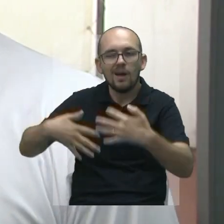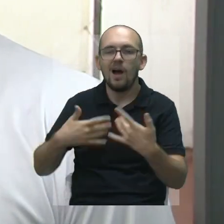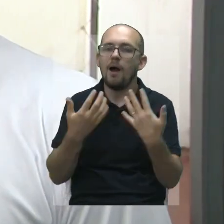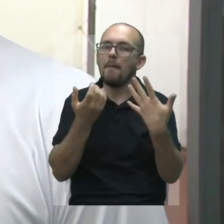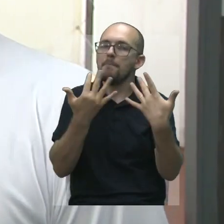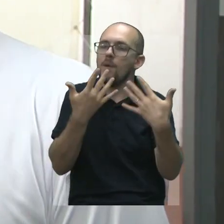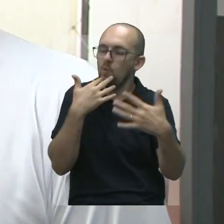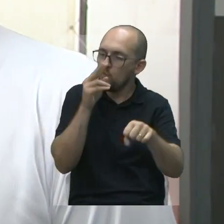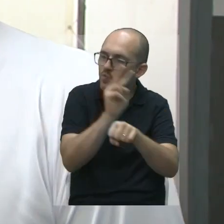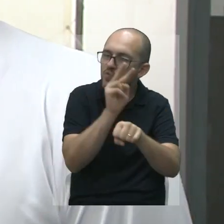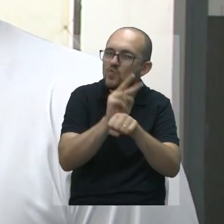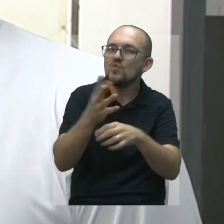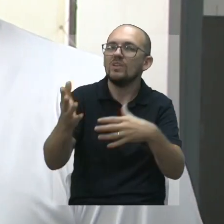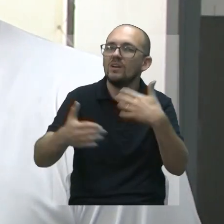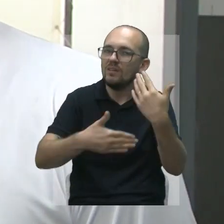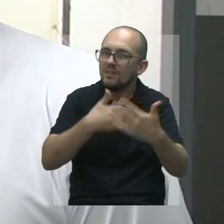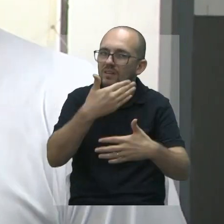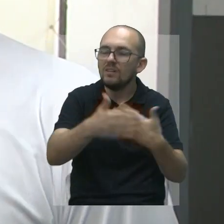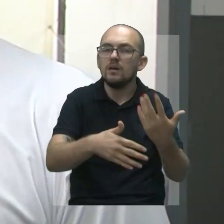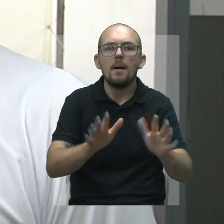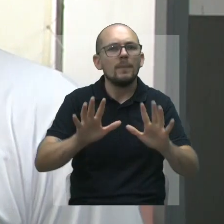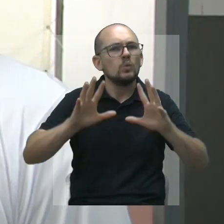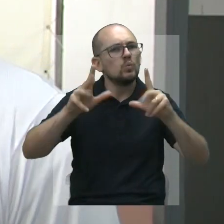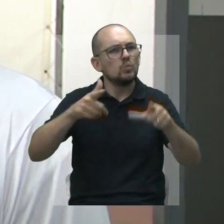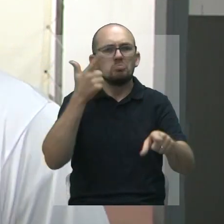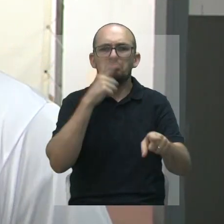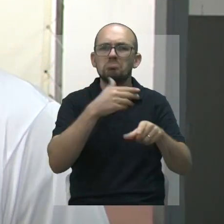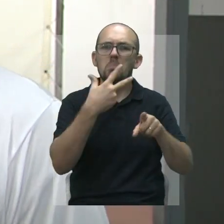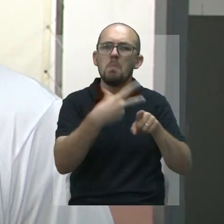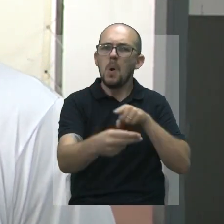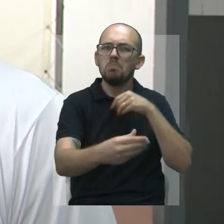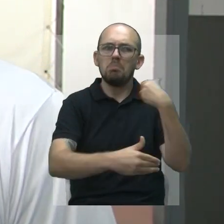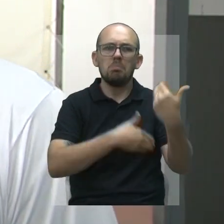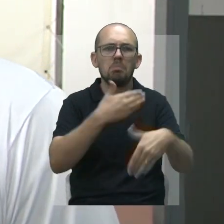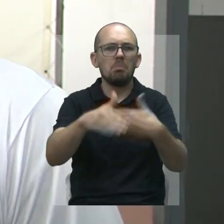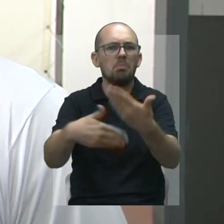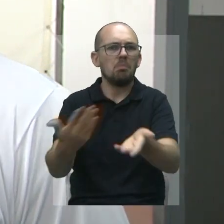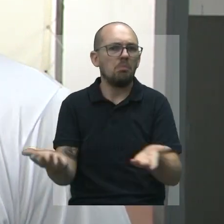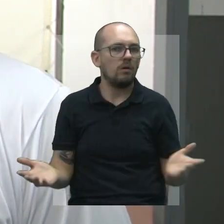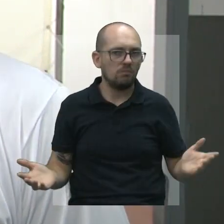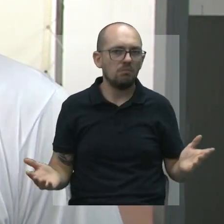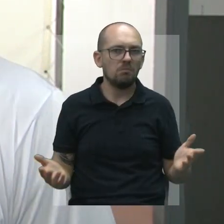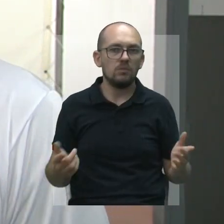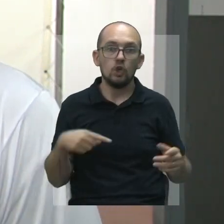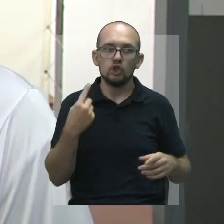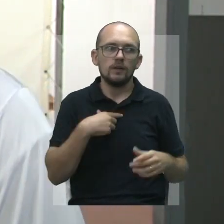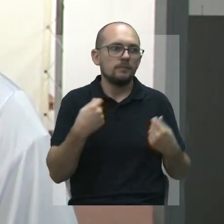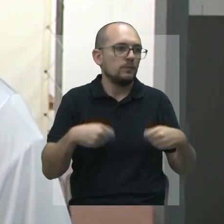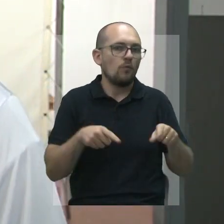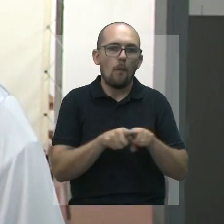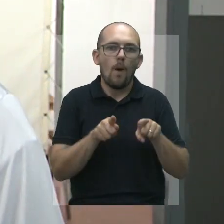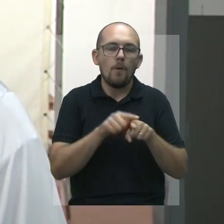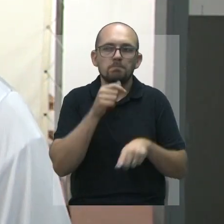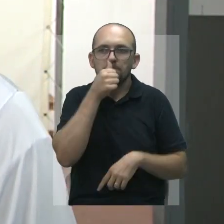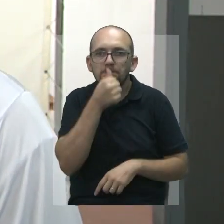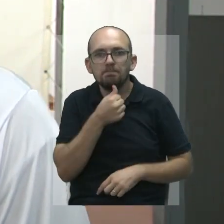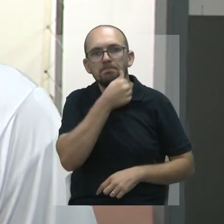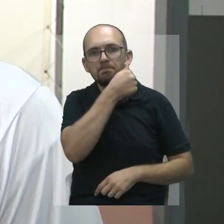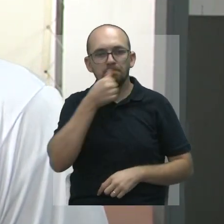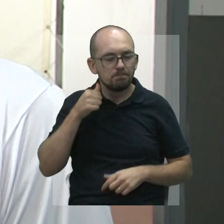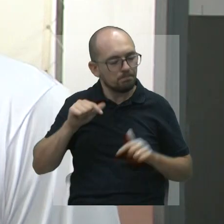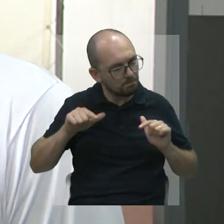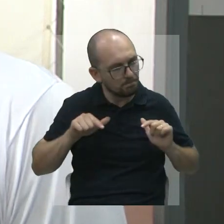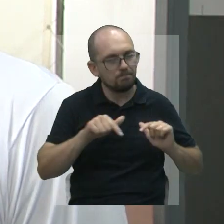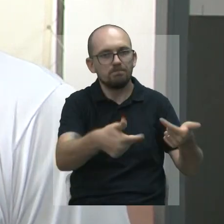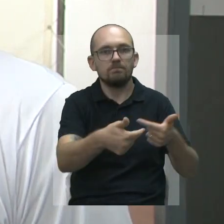lá. E foi tudo superado, essa adversidade, né? A gente teve que superar essas dificuldades lá